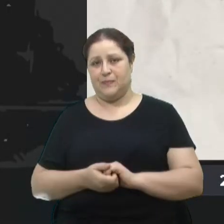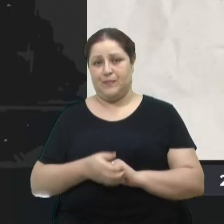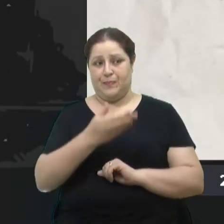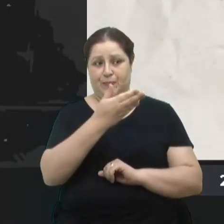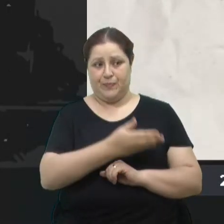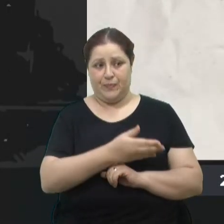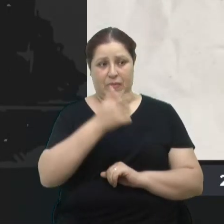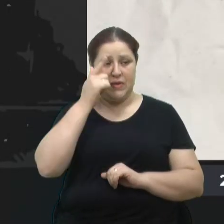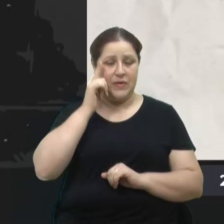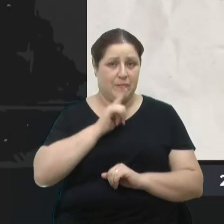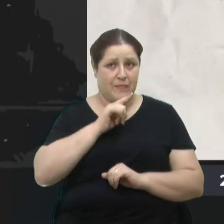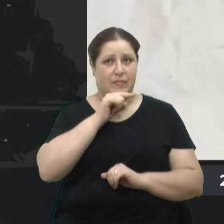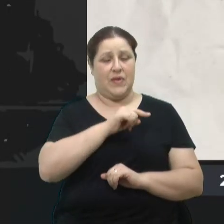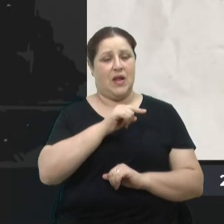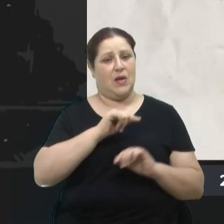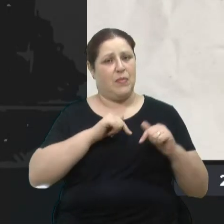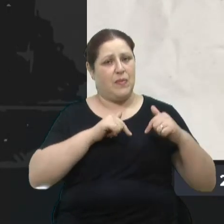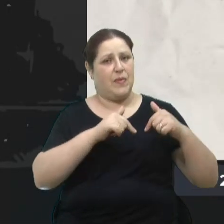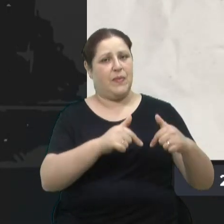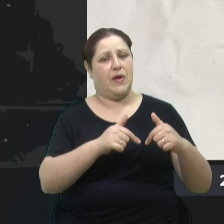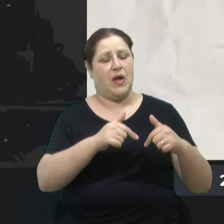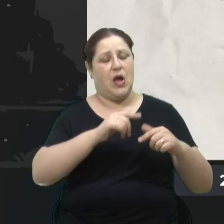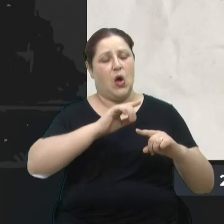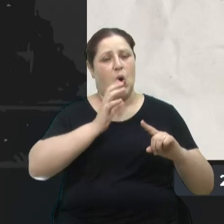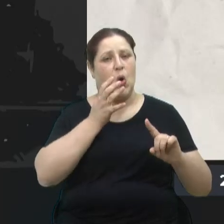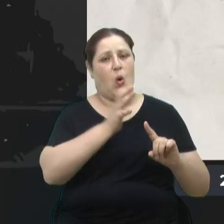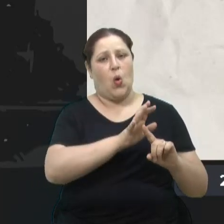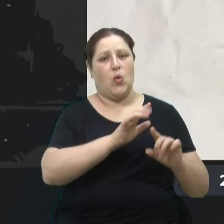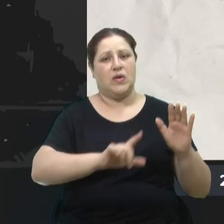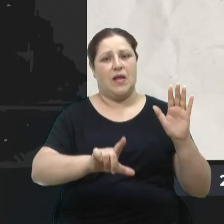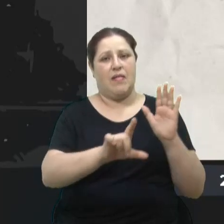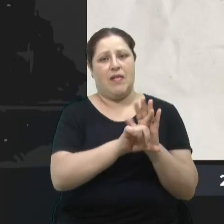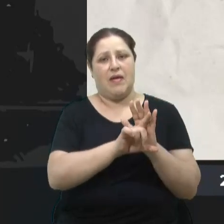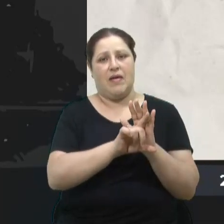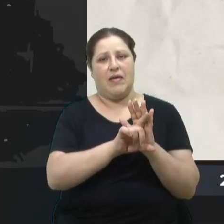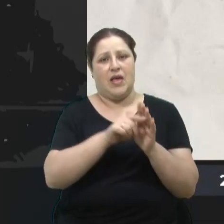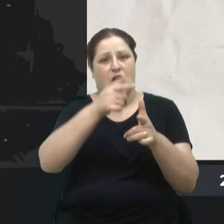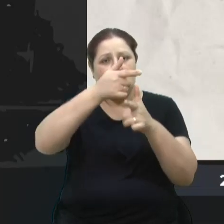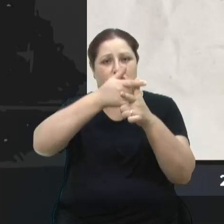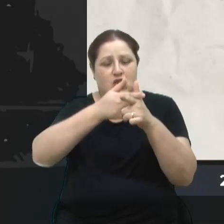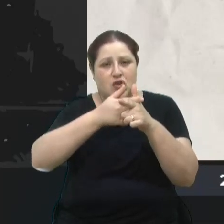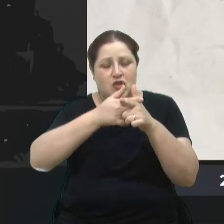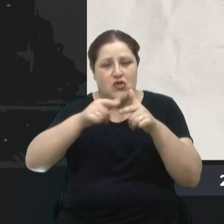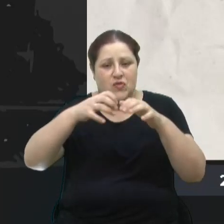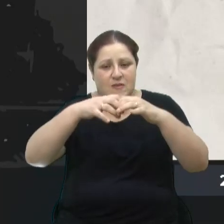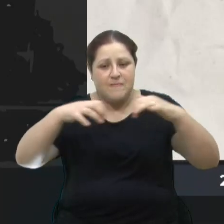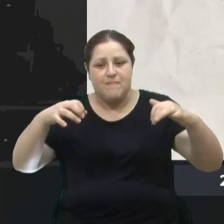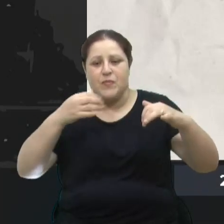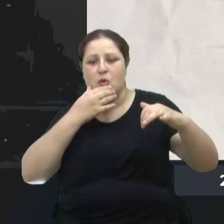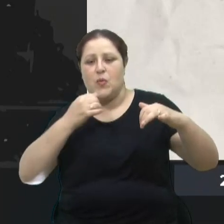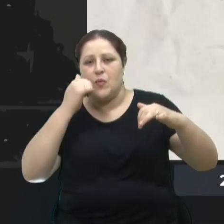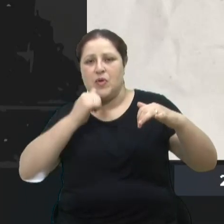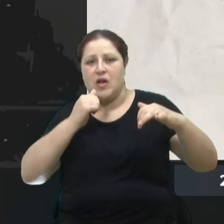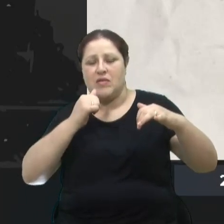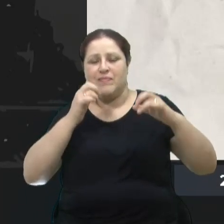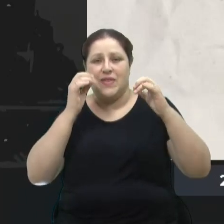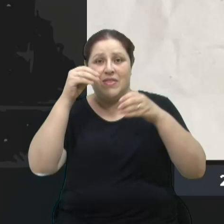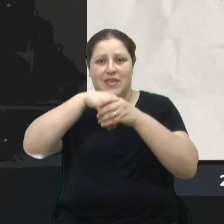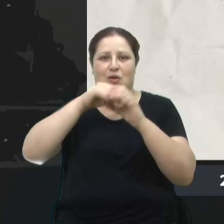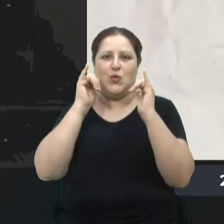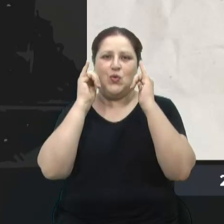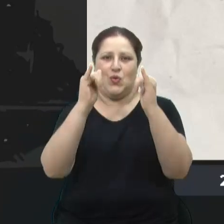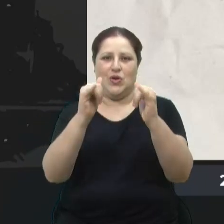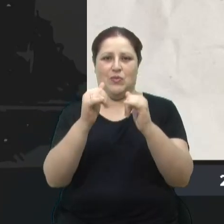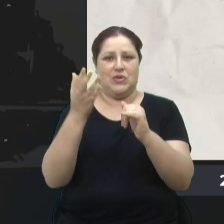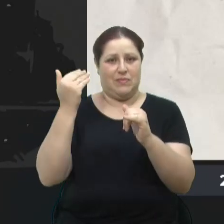do transporte público nos Estados Unidos na década de 50. No período em que brancos e negros